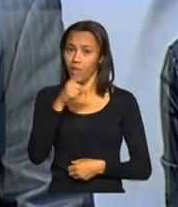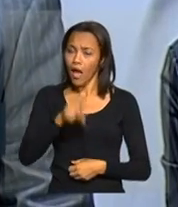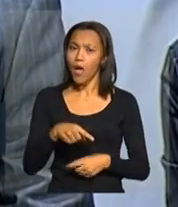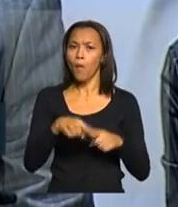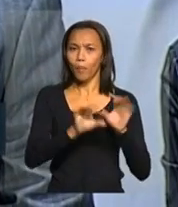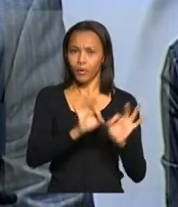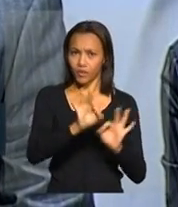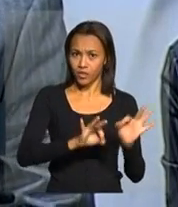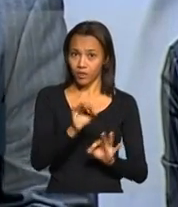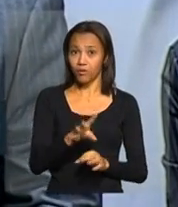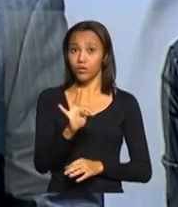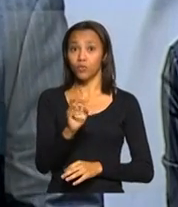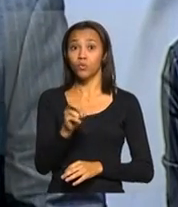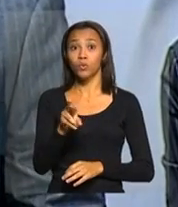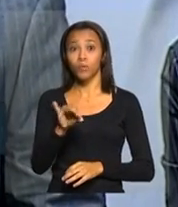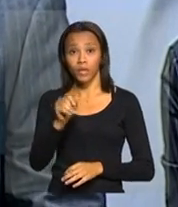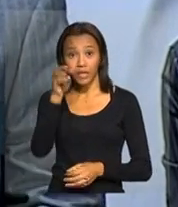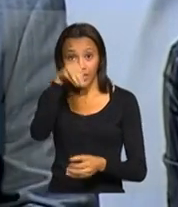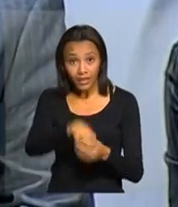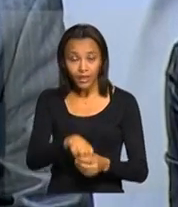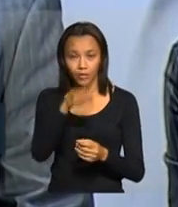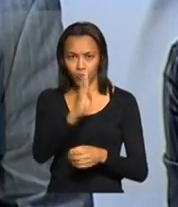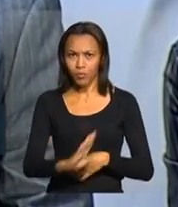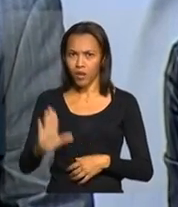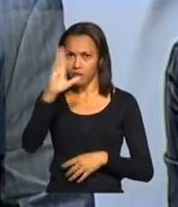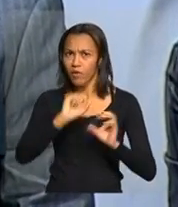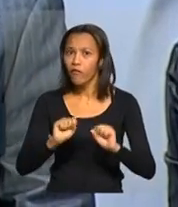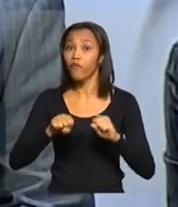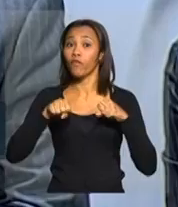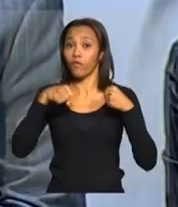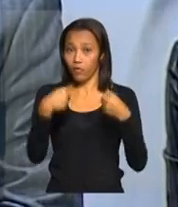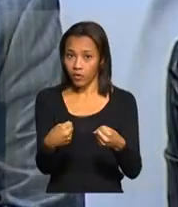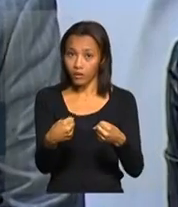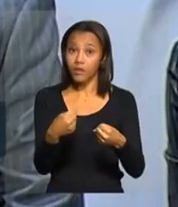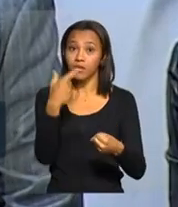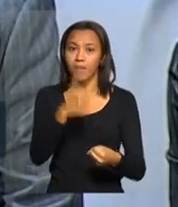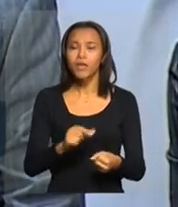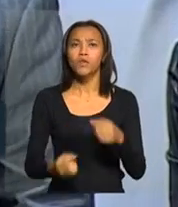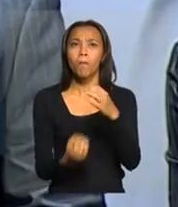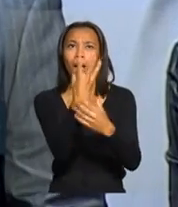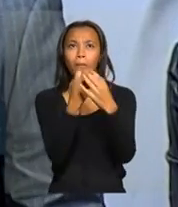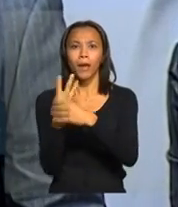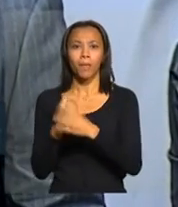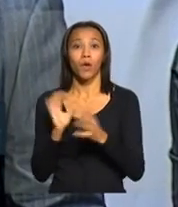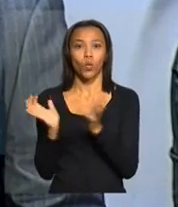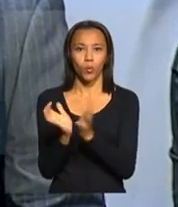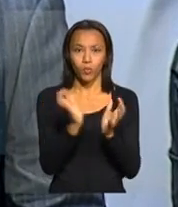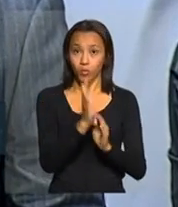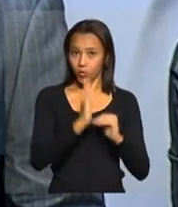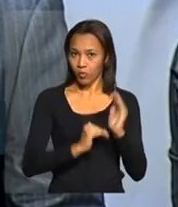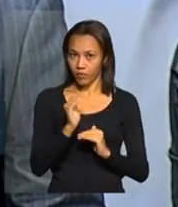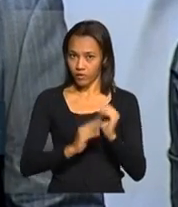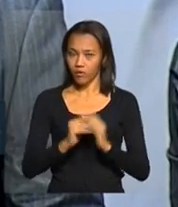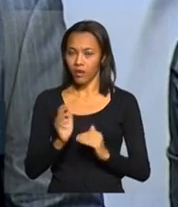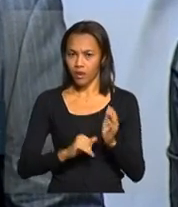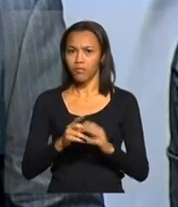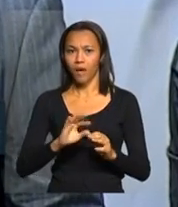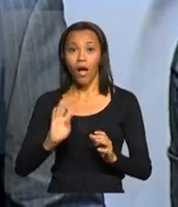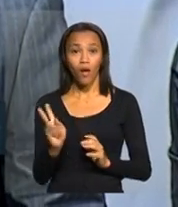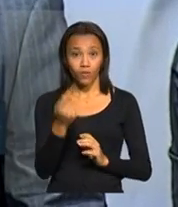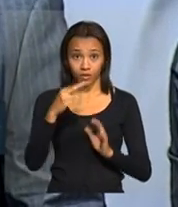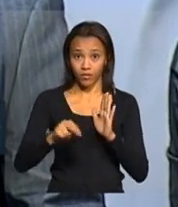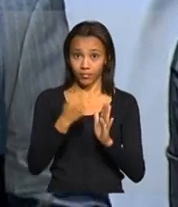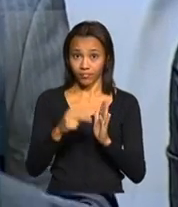tutoria dentro do Brasil para o fortalecimento de montagem de equipes de realização de transplantes no nosso